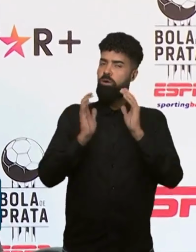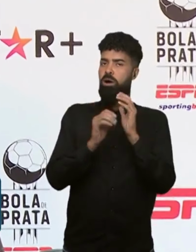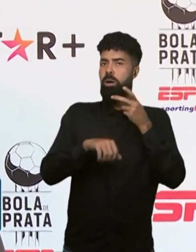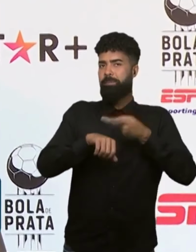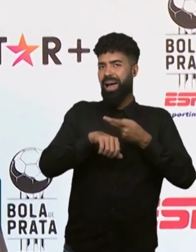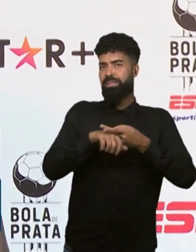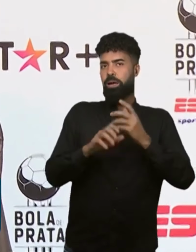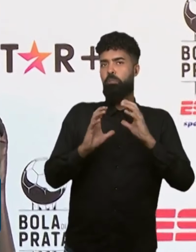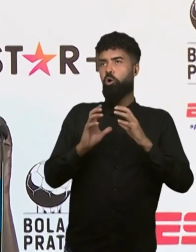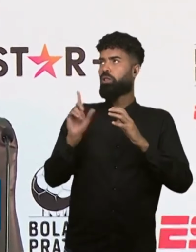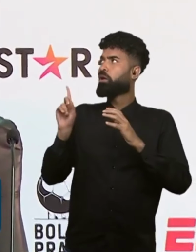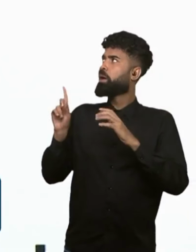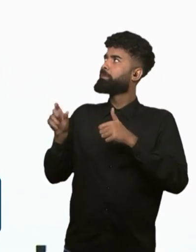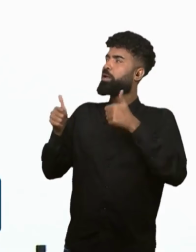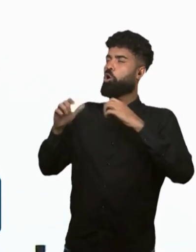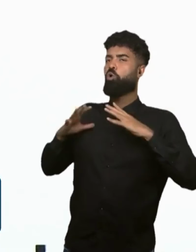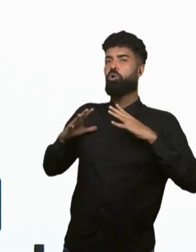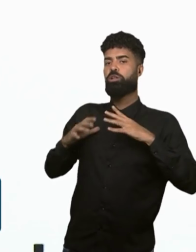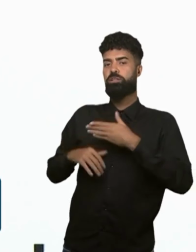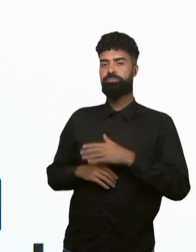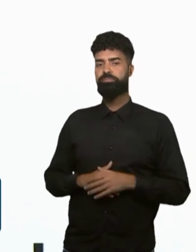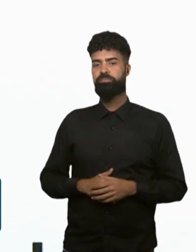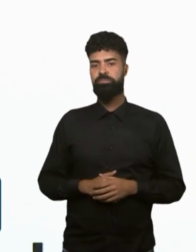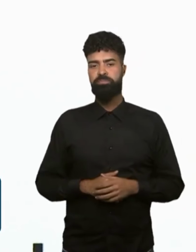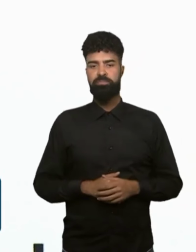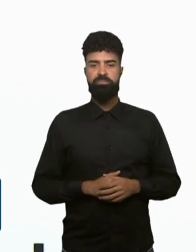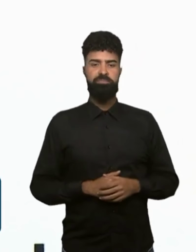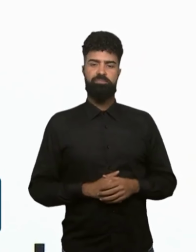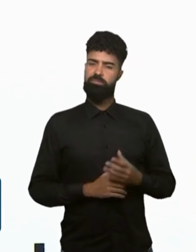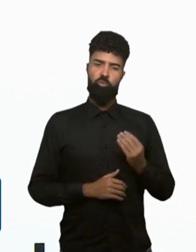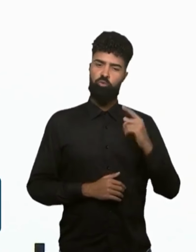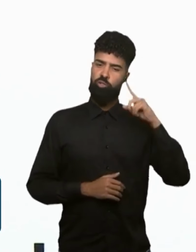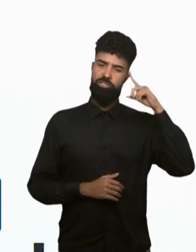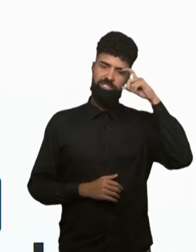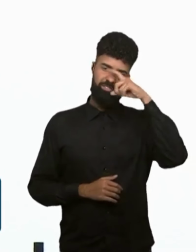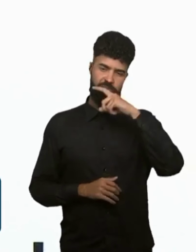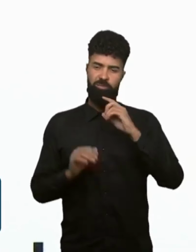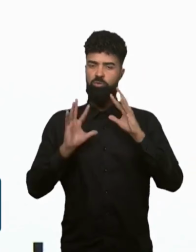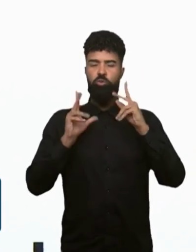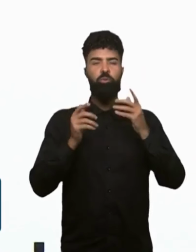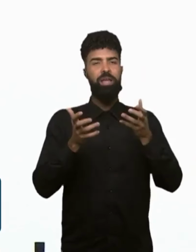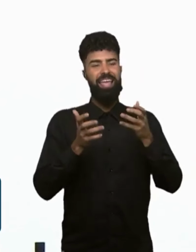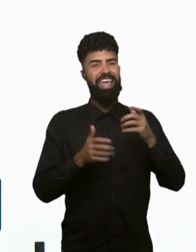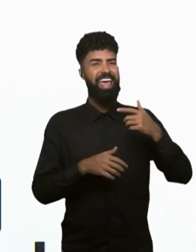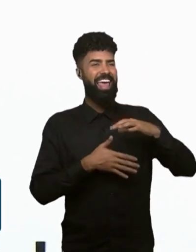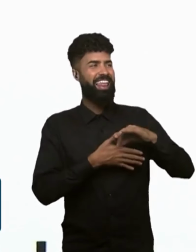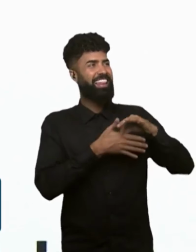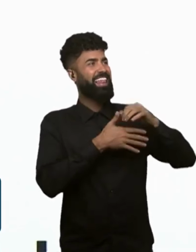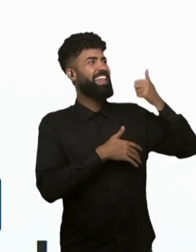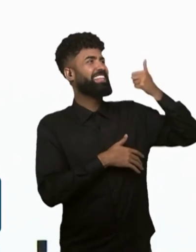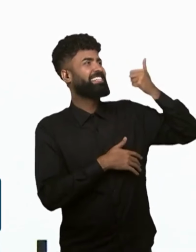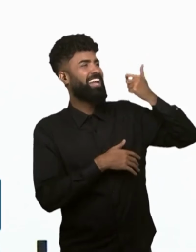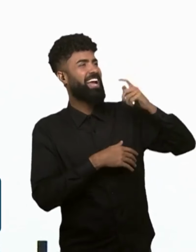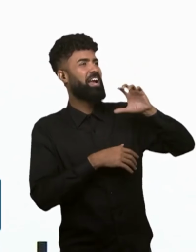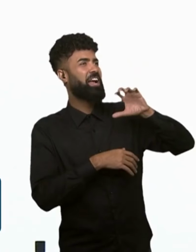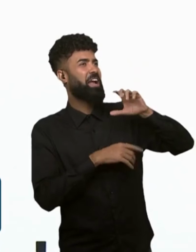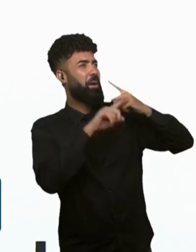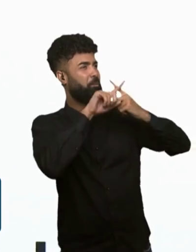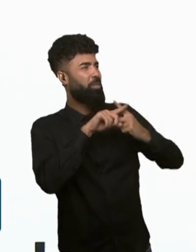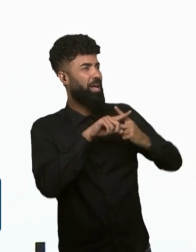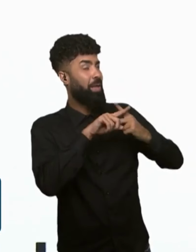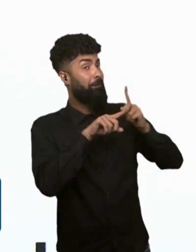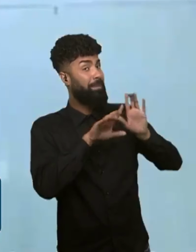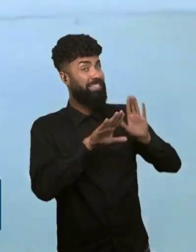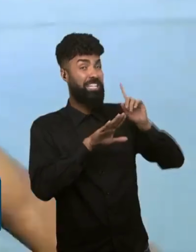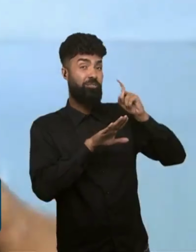como melhor goleiro do torneio. Muito difícil. Todo mundo quer ser líder do campeonato, mas é muito difícil estar lá, é muito difícil permanecer